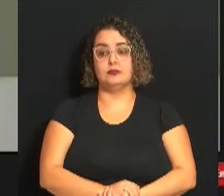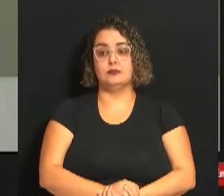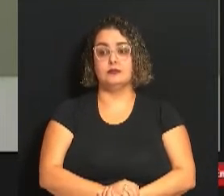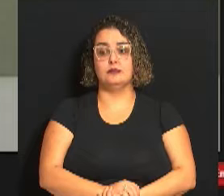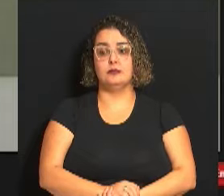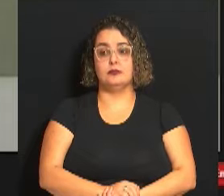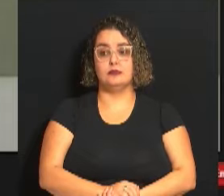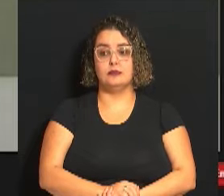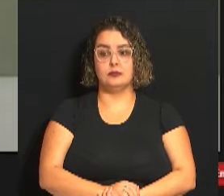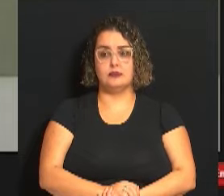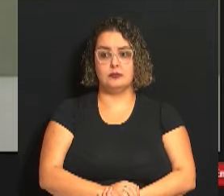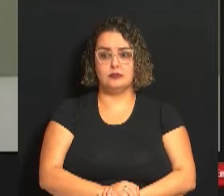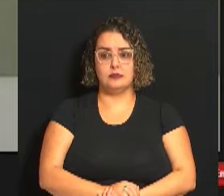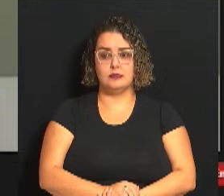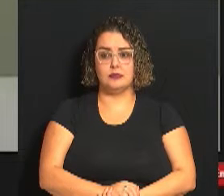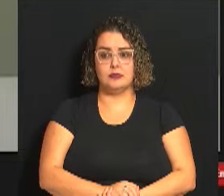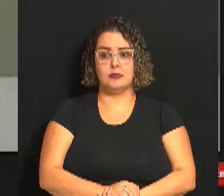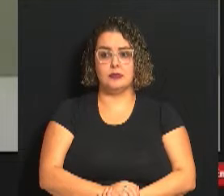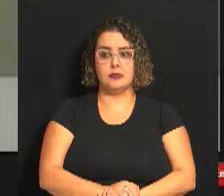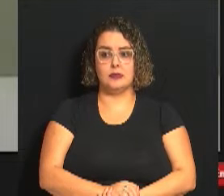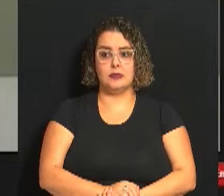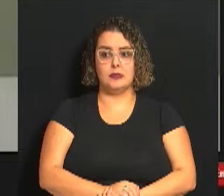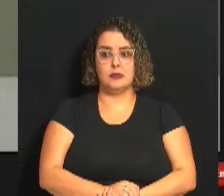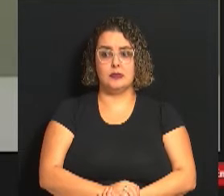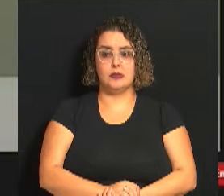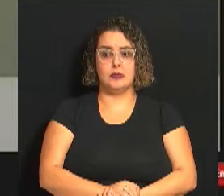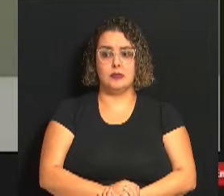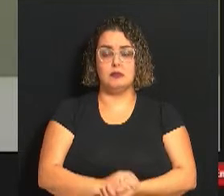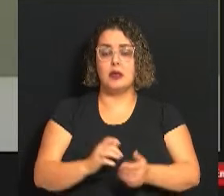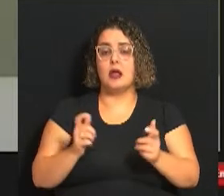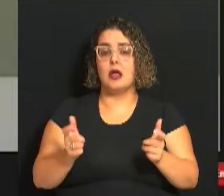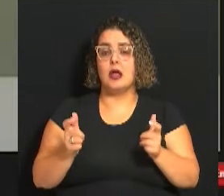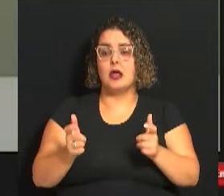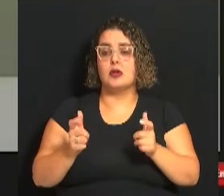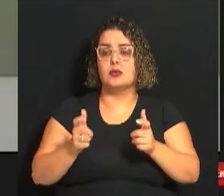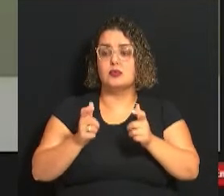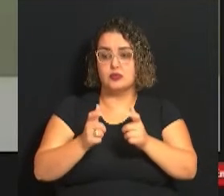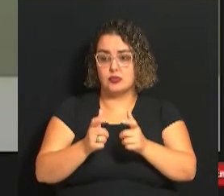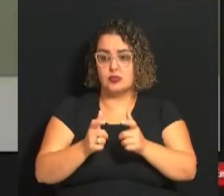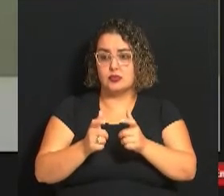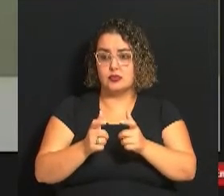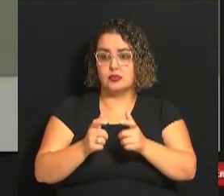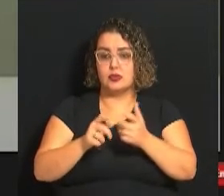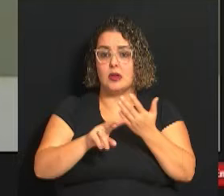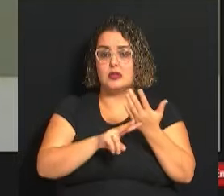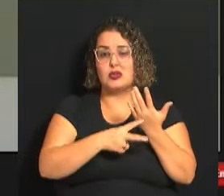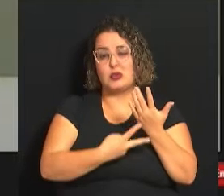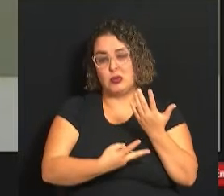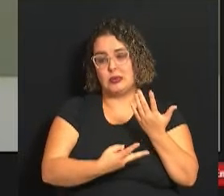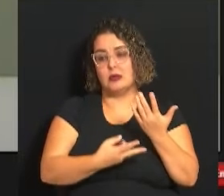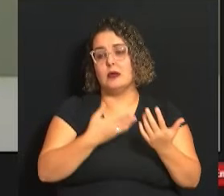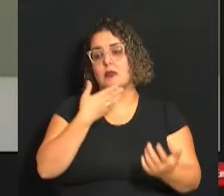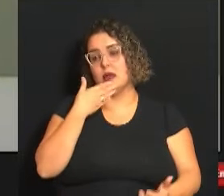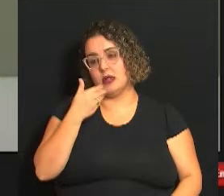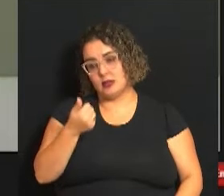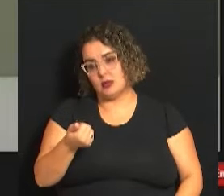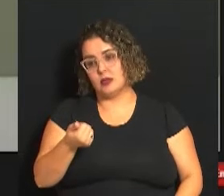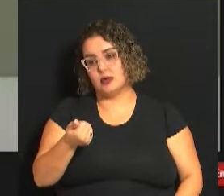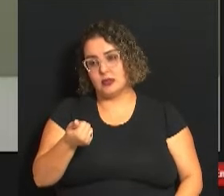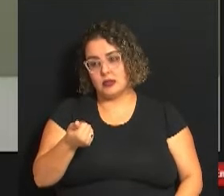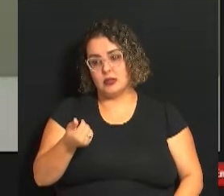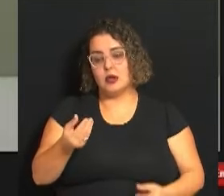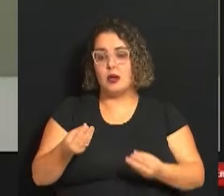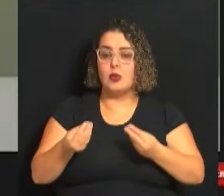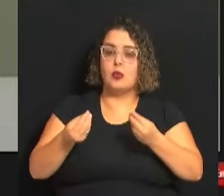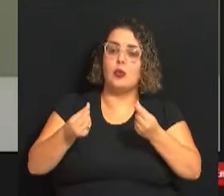ligeira, no sentido de reduzir as sequelas, melhorando, então, a qualidade